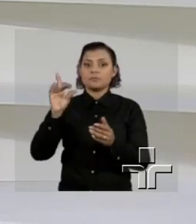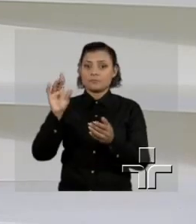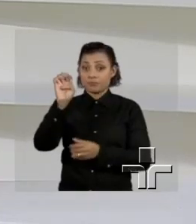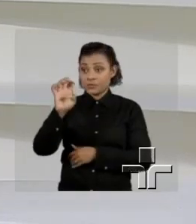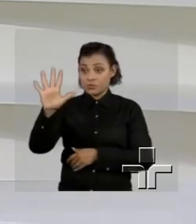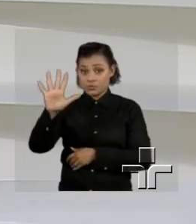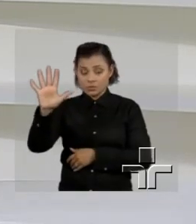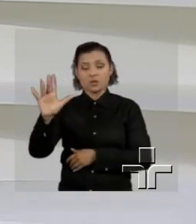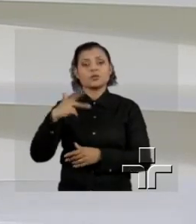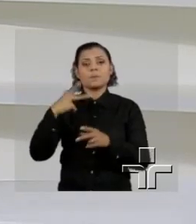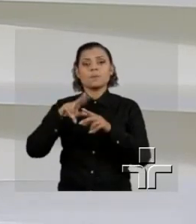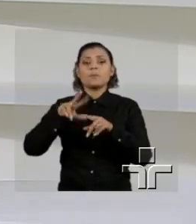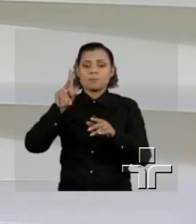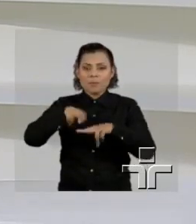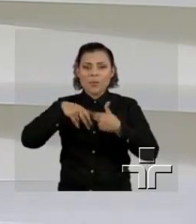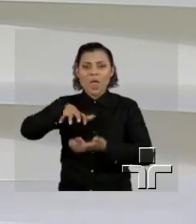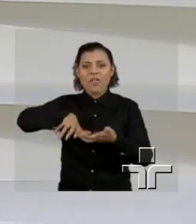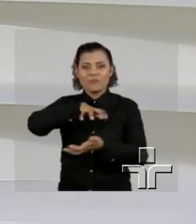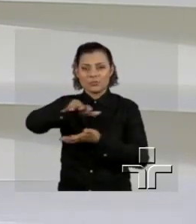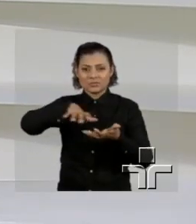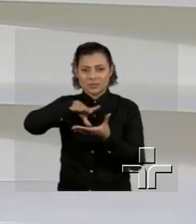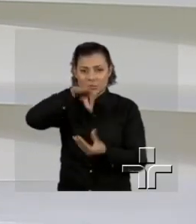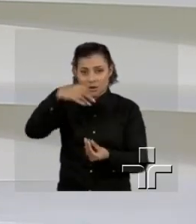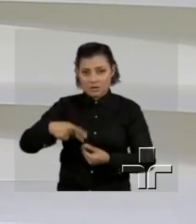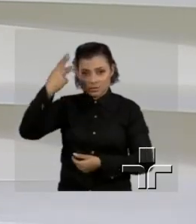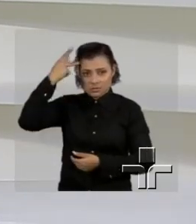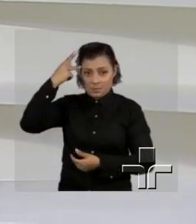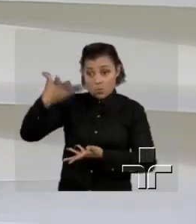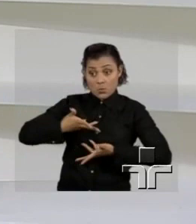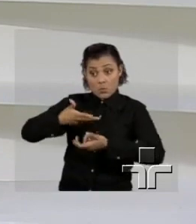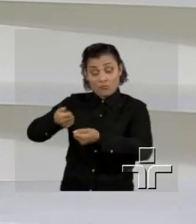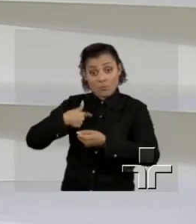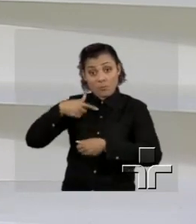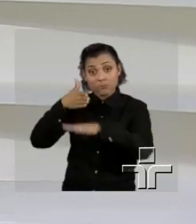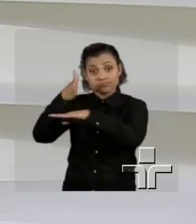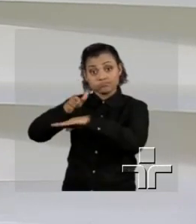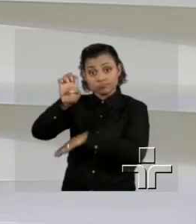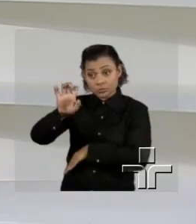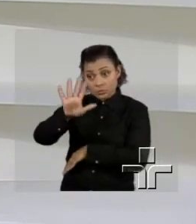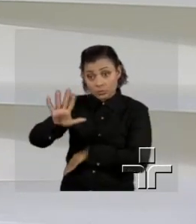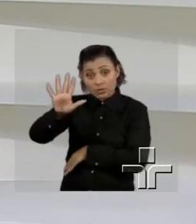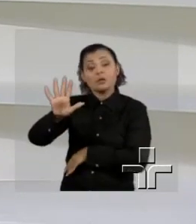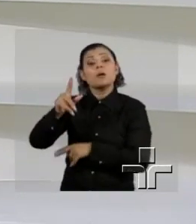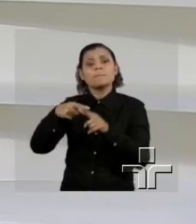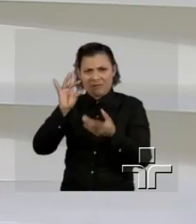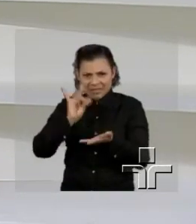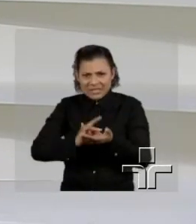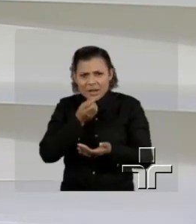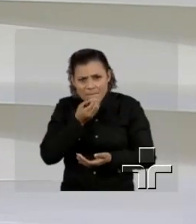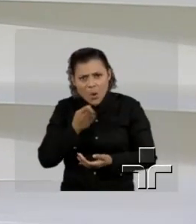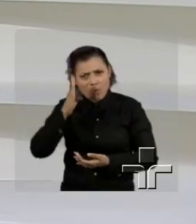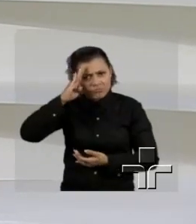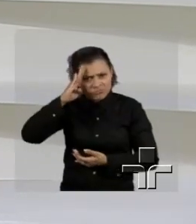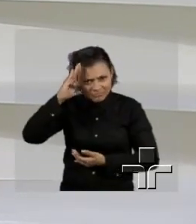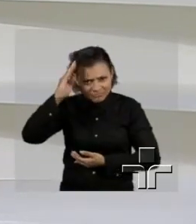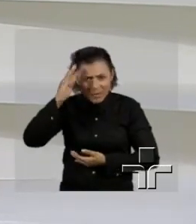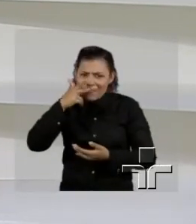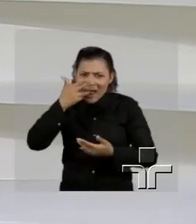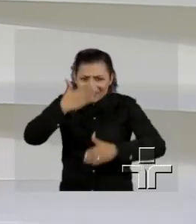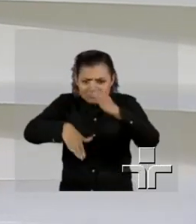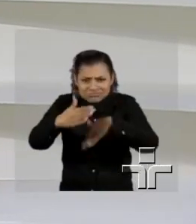país e também para as Forças Armadas, mas aí veio o Ministério da Defesa, que foi lido como um desprestígio para as Forças Armadas, porque não tinham